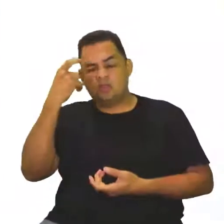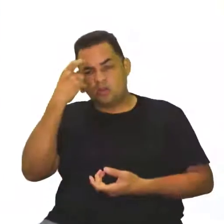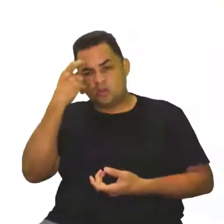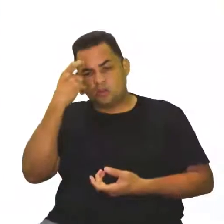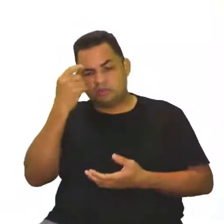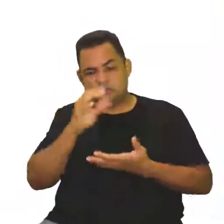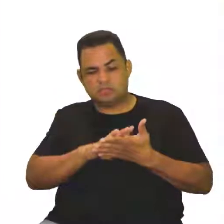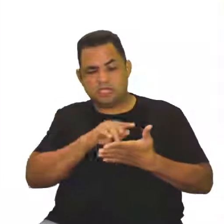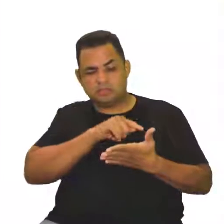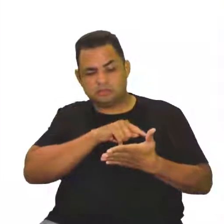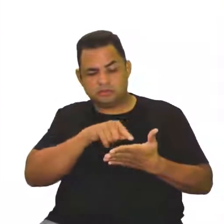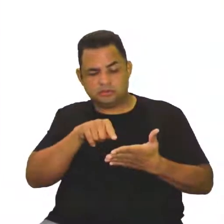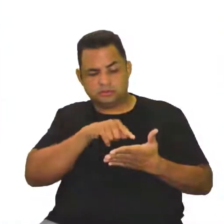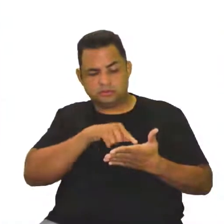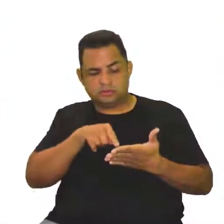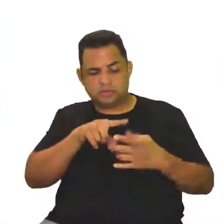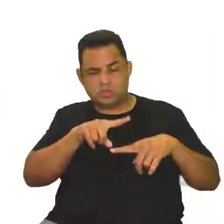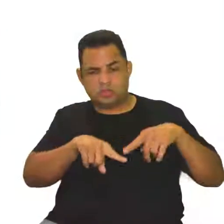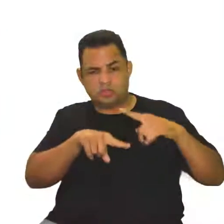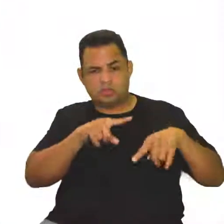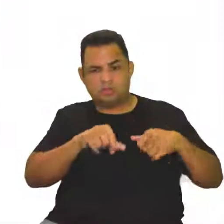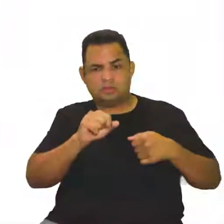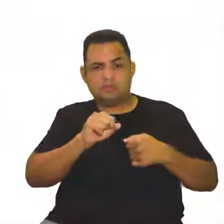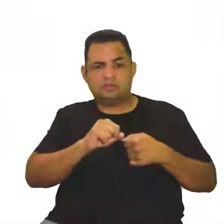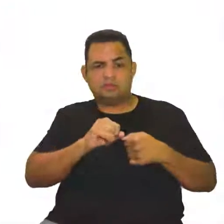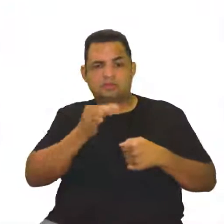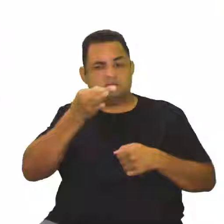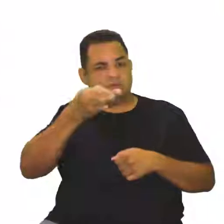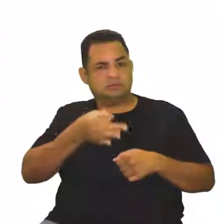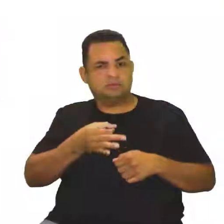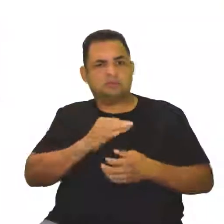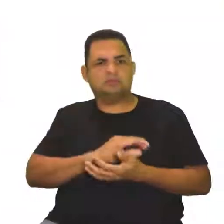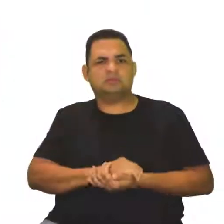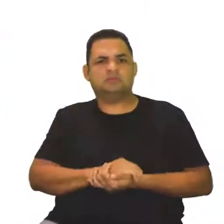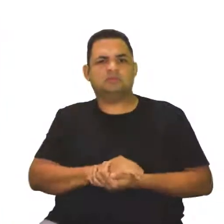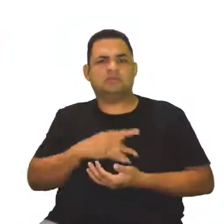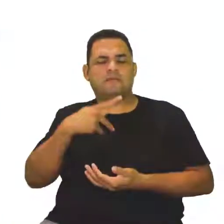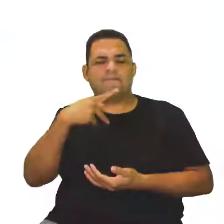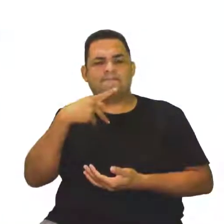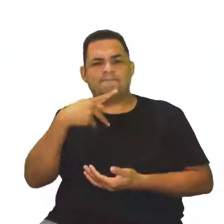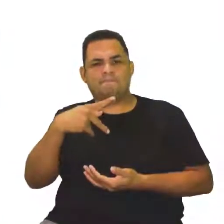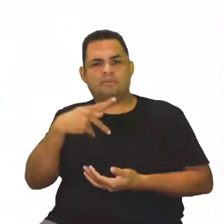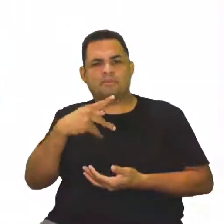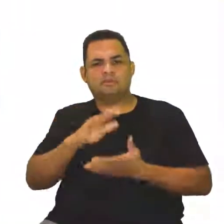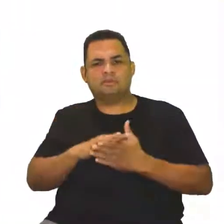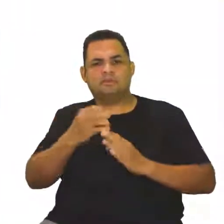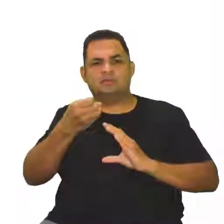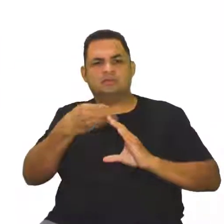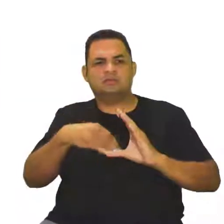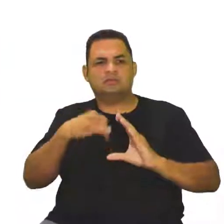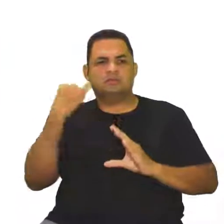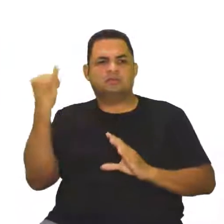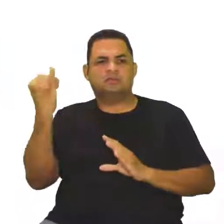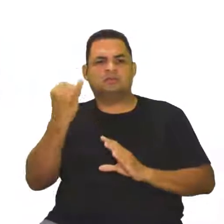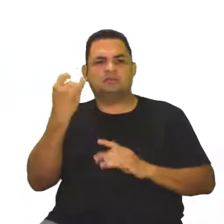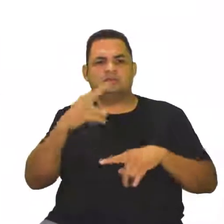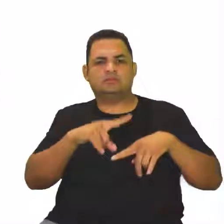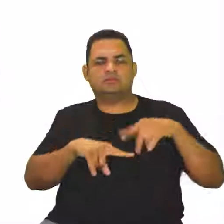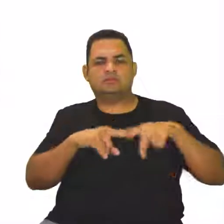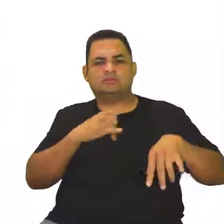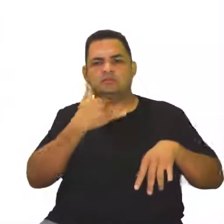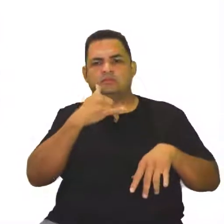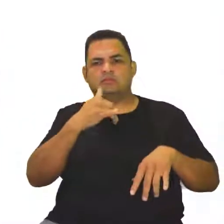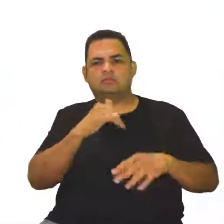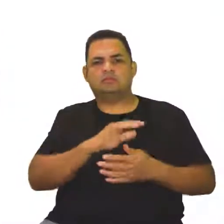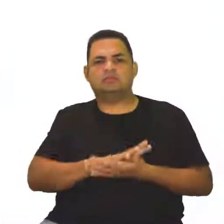especificações do aparelho para poder fazer as coisinhas, tá? A potência é uma característica importante do